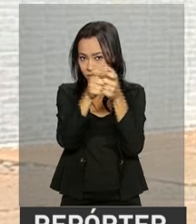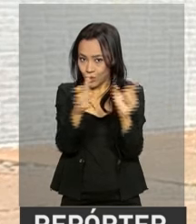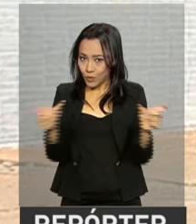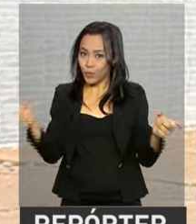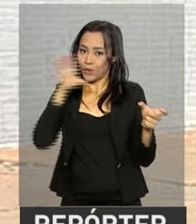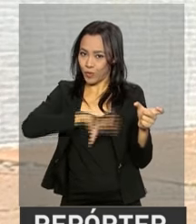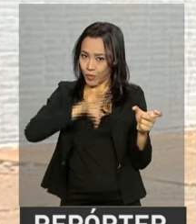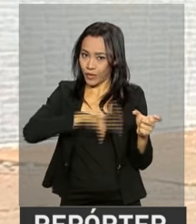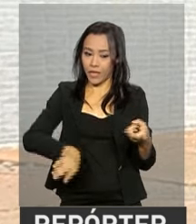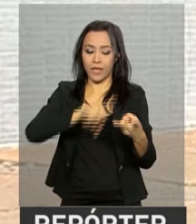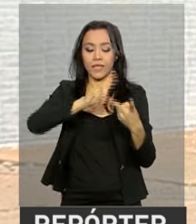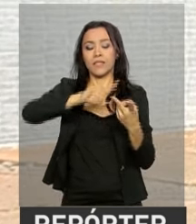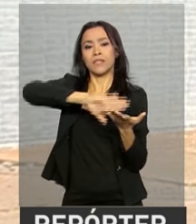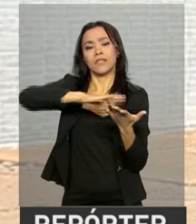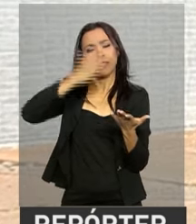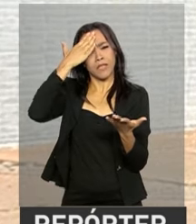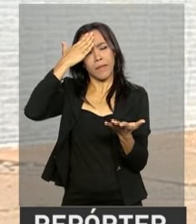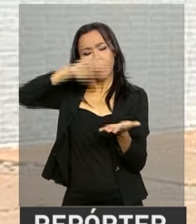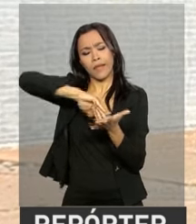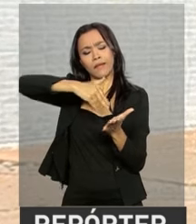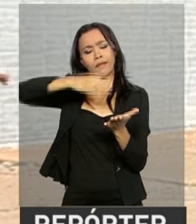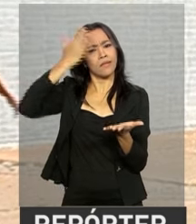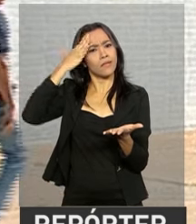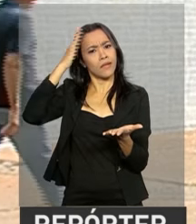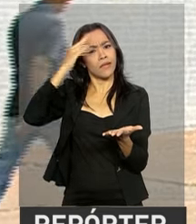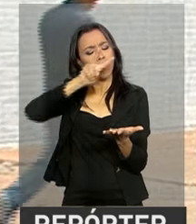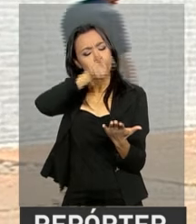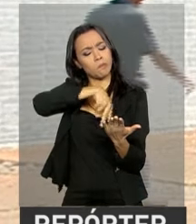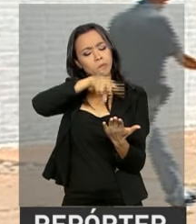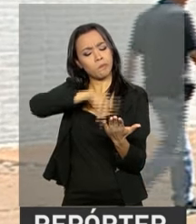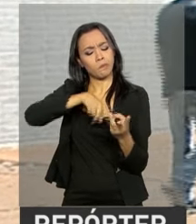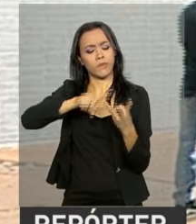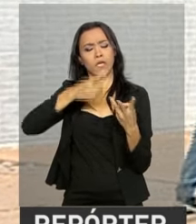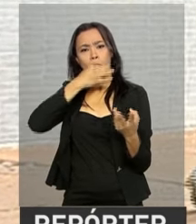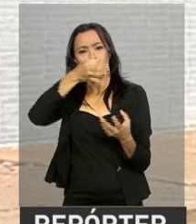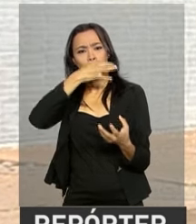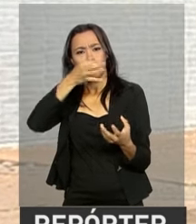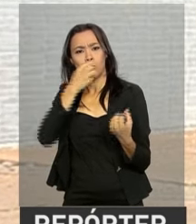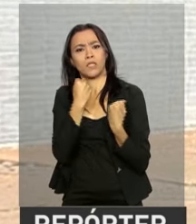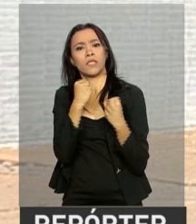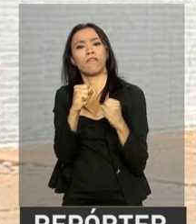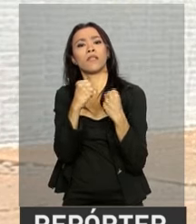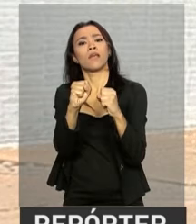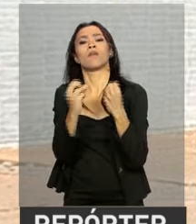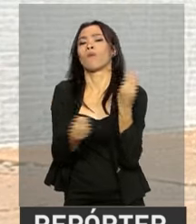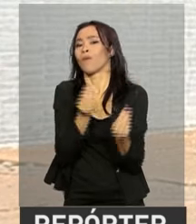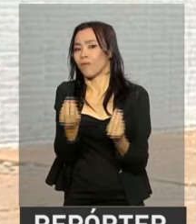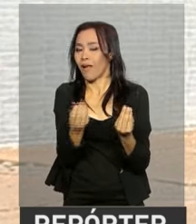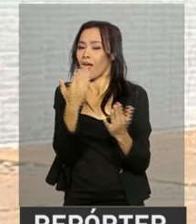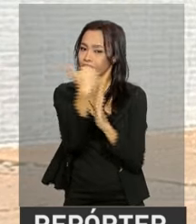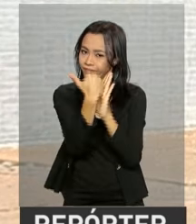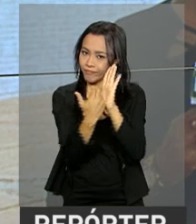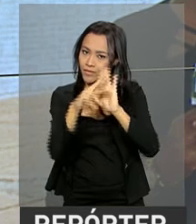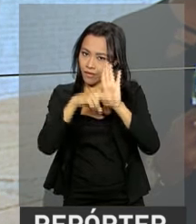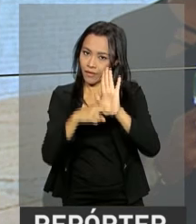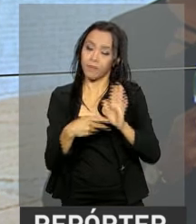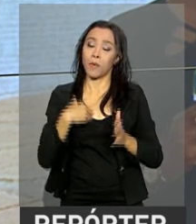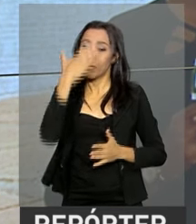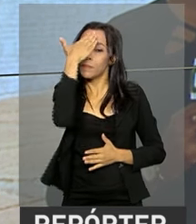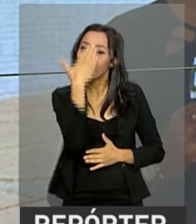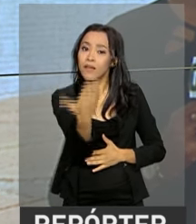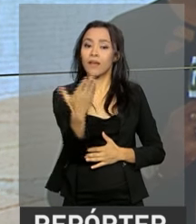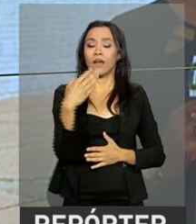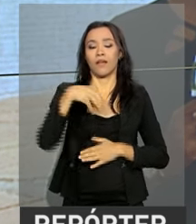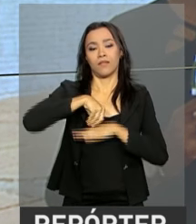compreensão e interpretação de texto e a capacidade de defender um ponto de vista. Volto com você, Leandro. Obrigado, Mara, pelas